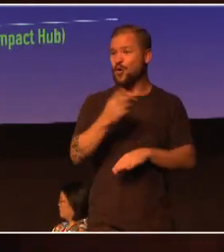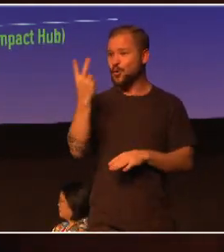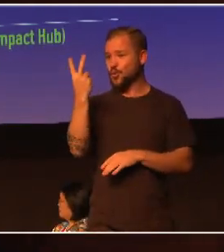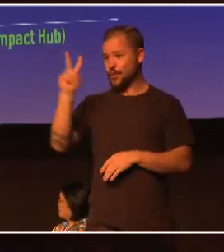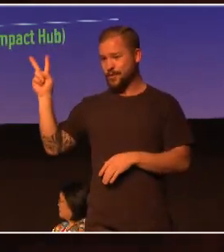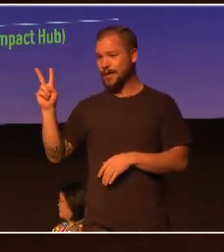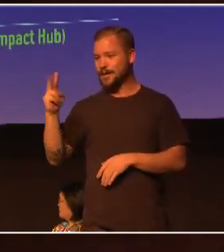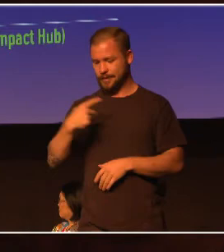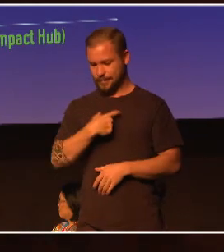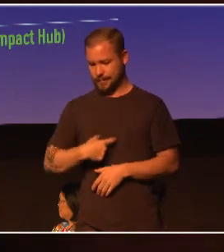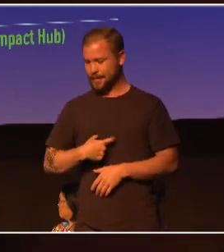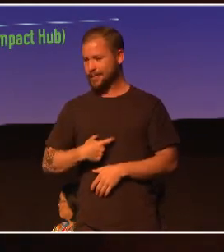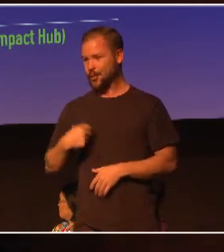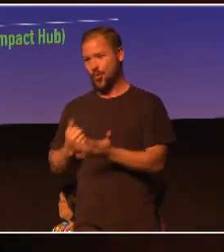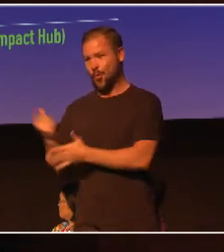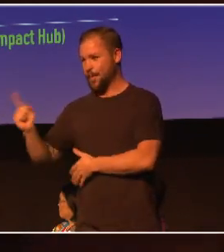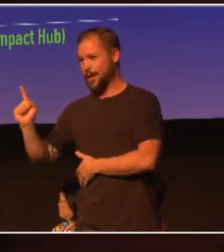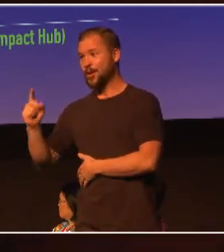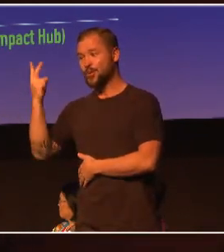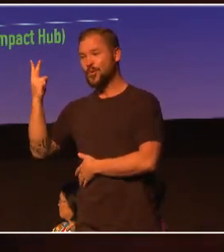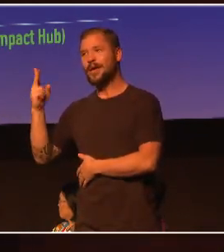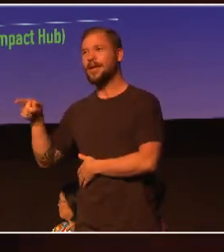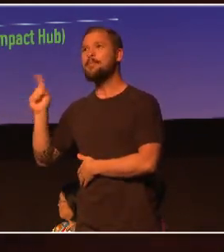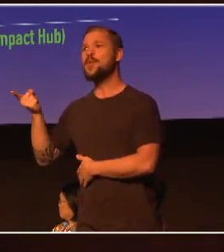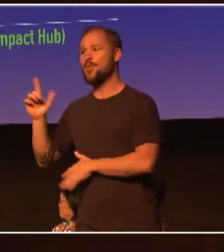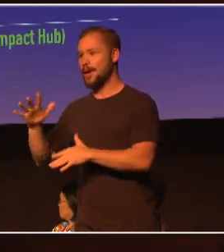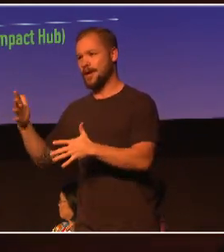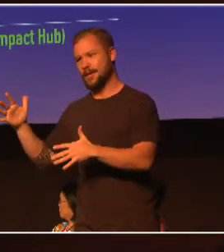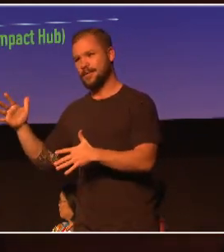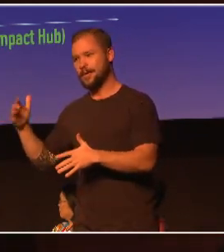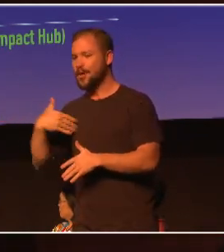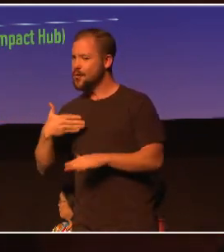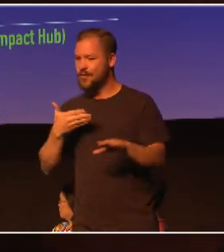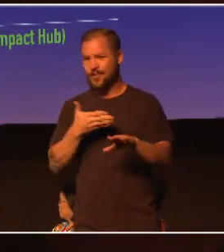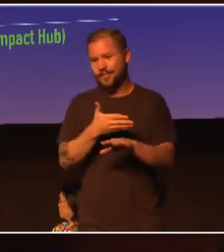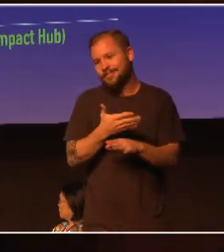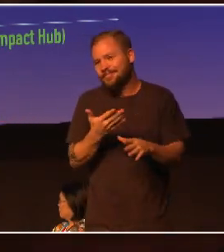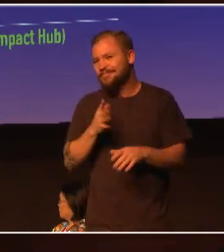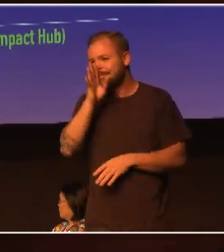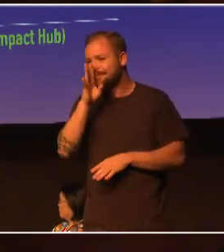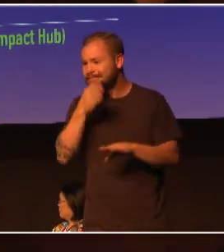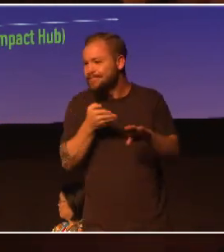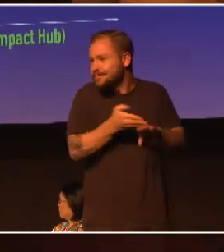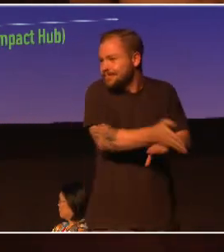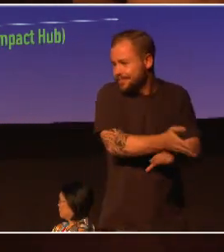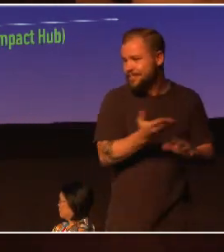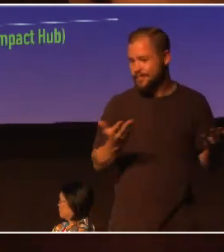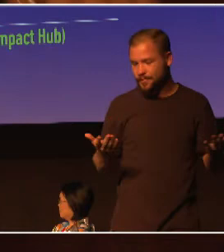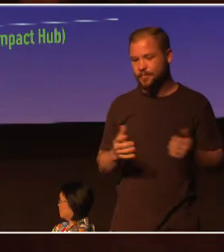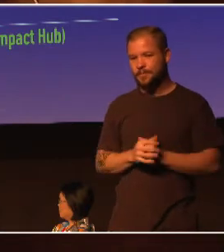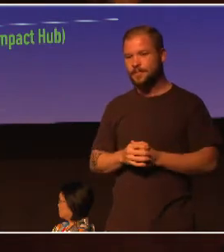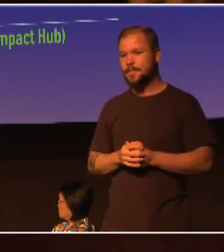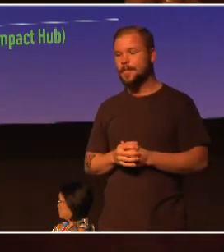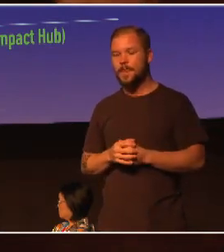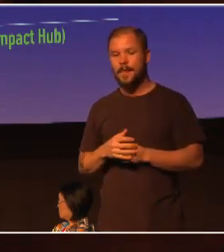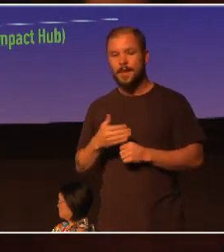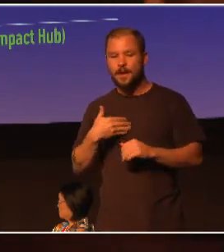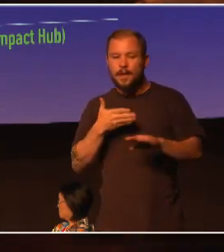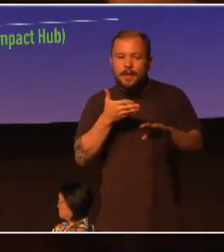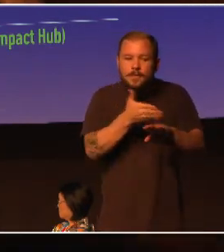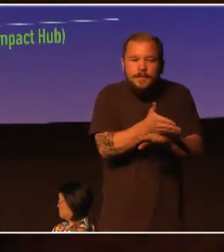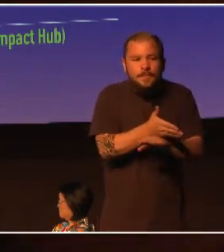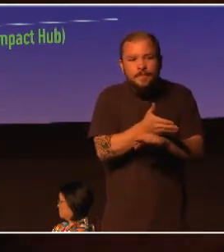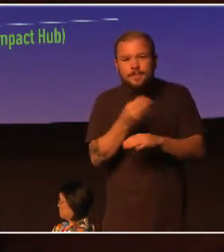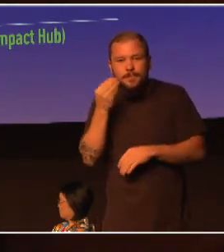comprar o crachá, que custa uns $1.000, e eu vou nos eventos colaterais. Então, acho que a medida de saúde, para voltar na Liliane, de quando uma comunidade tem